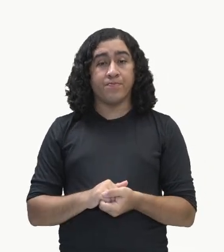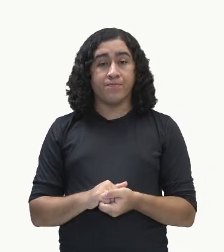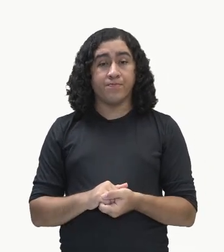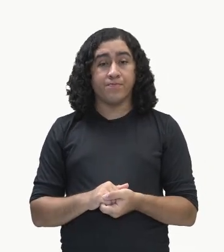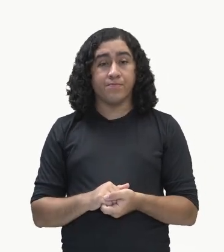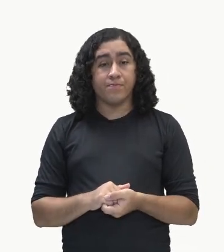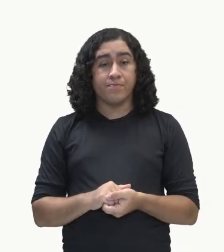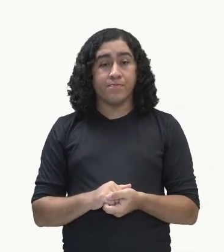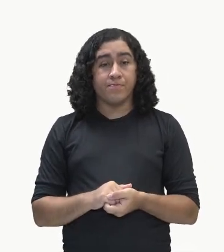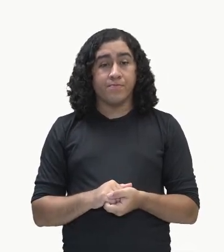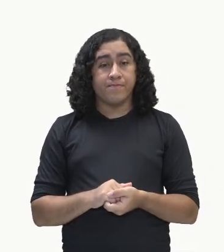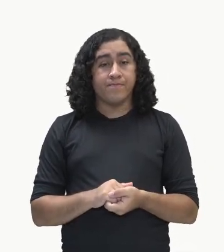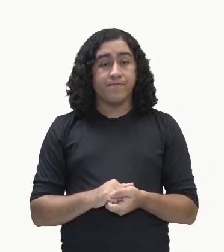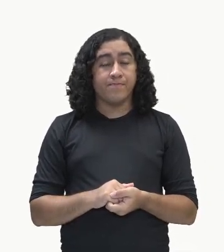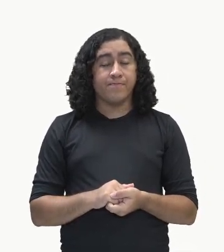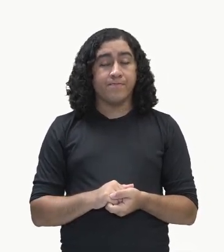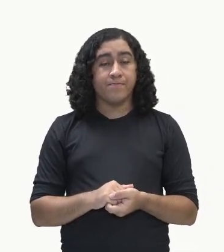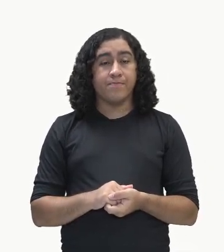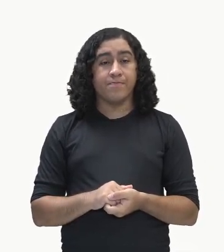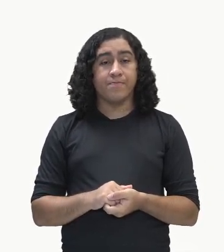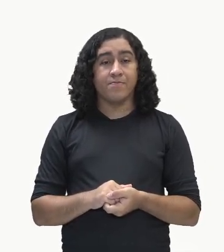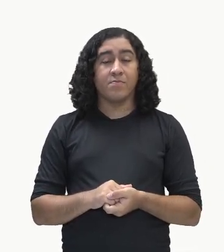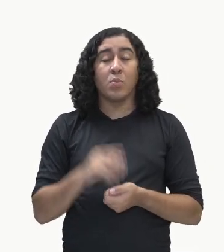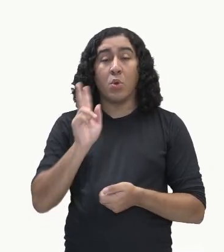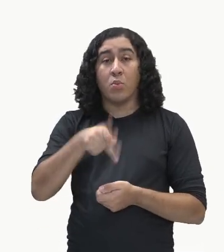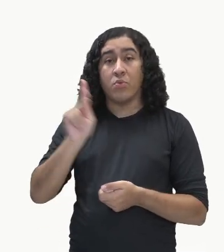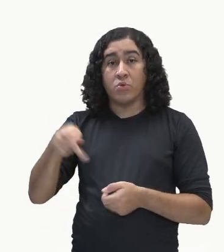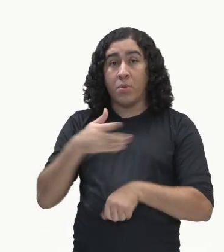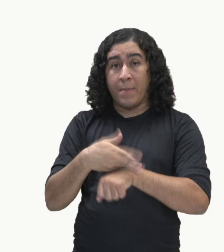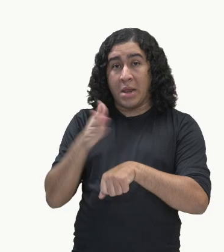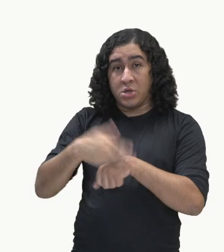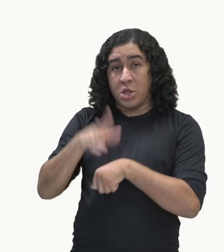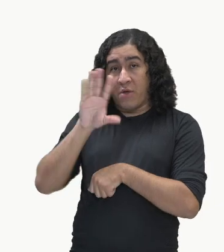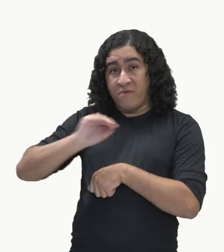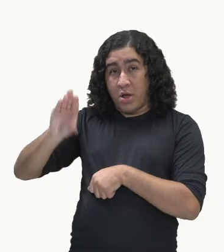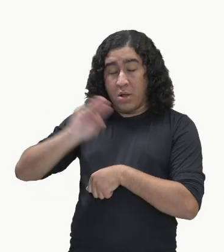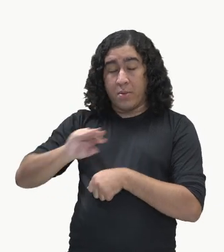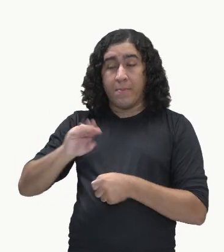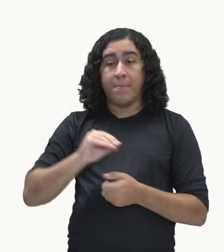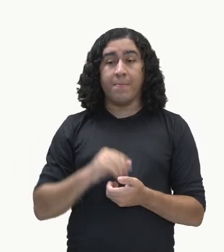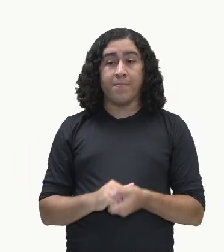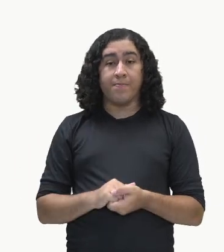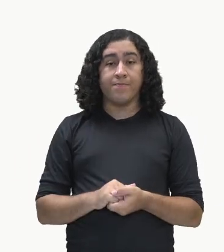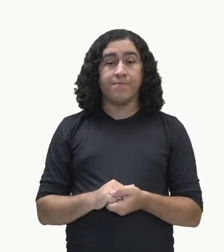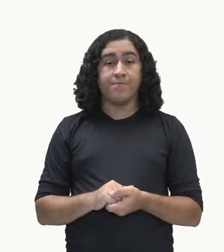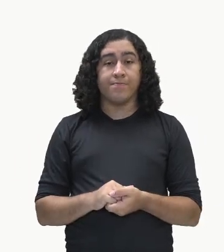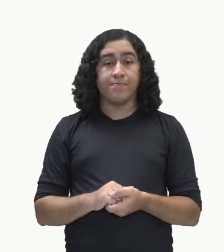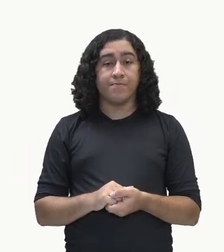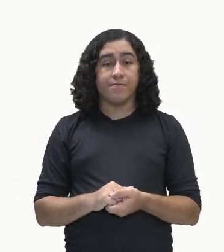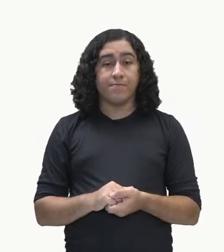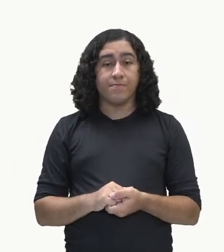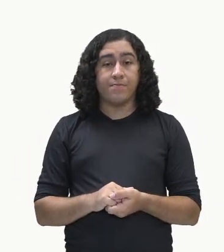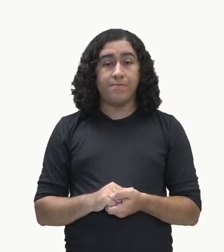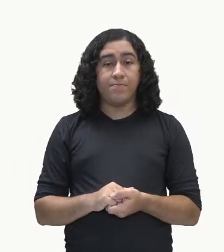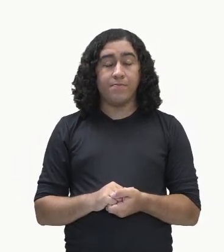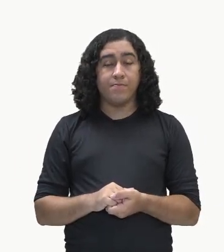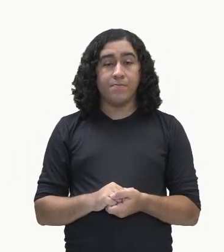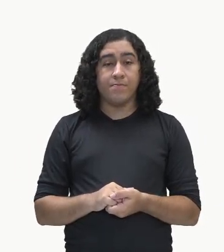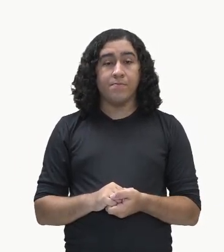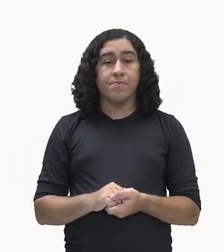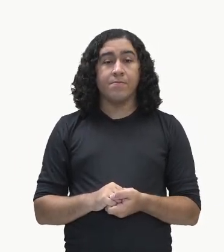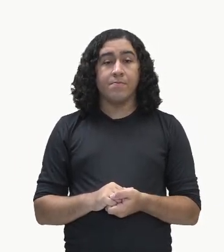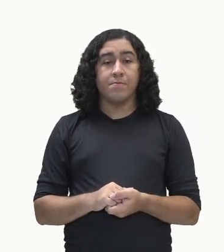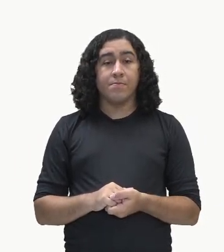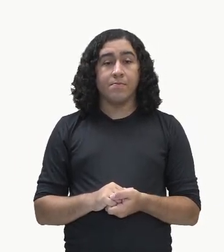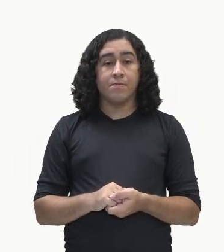saw. Ele vê, he sees, né? Aqui eu vou ter como é presente, né? Eu vou acrescentar ali o